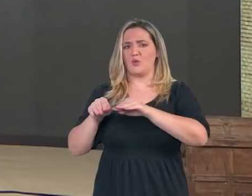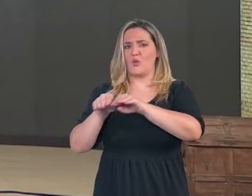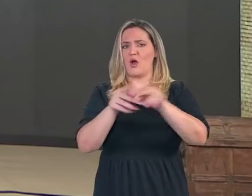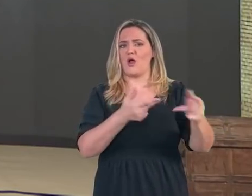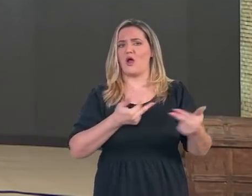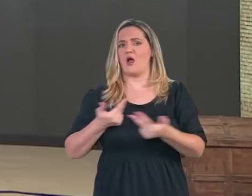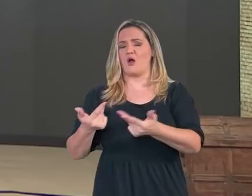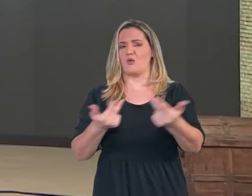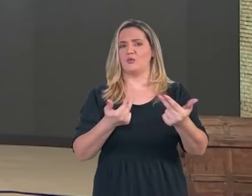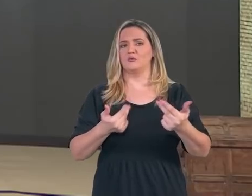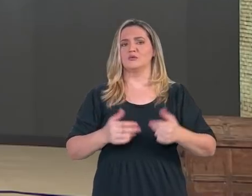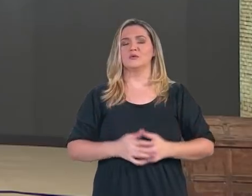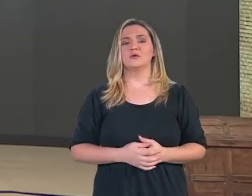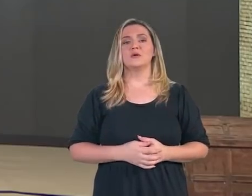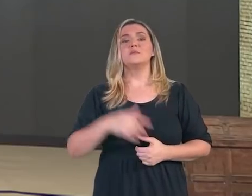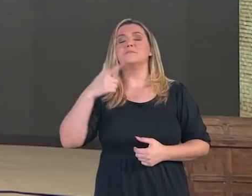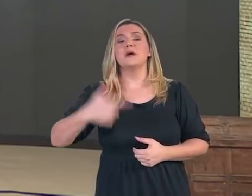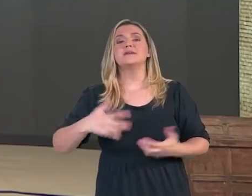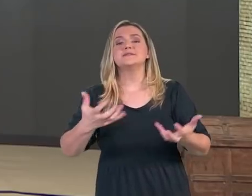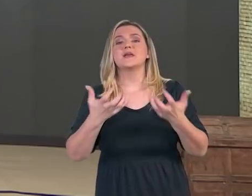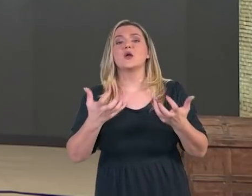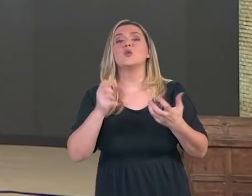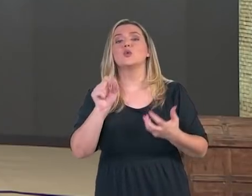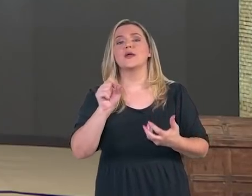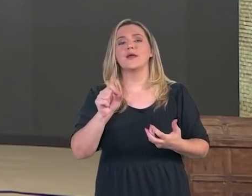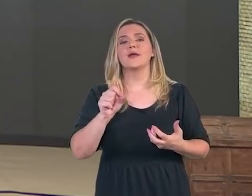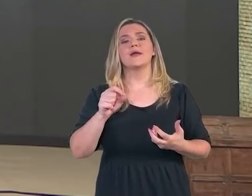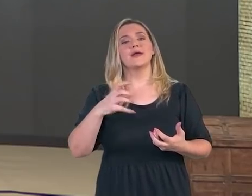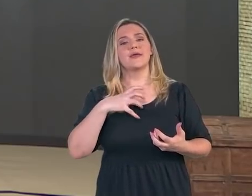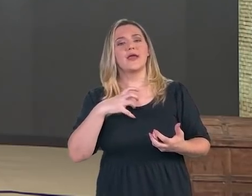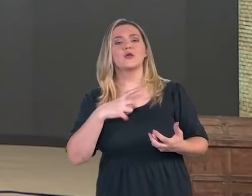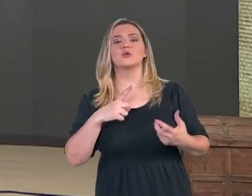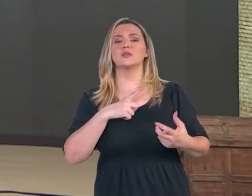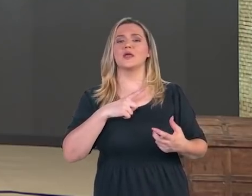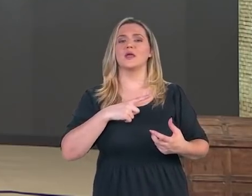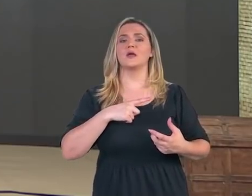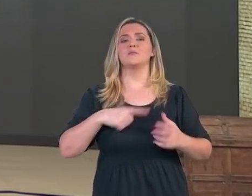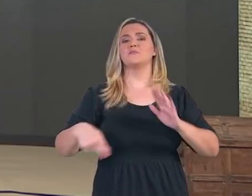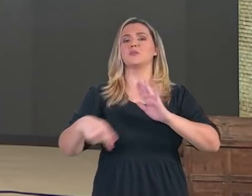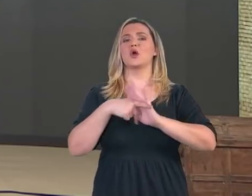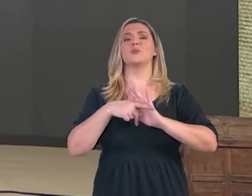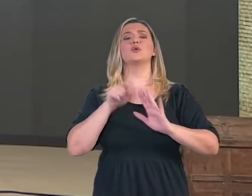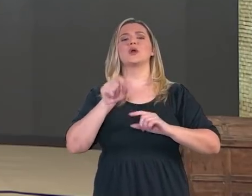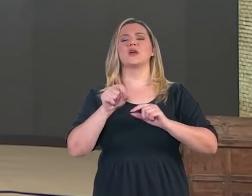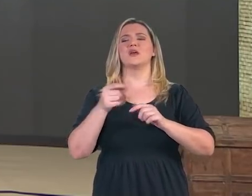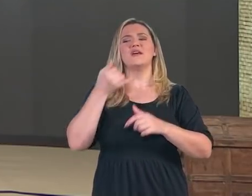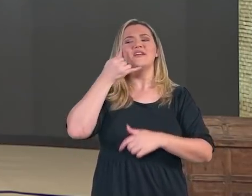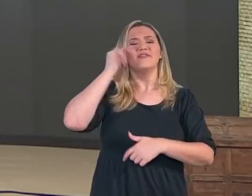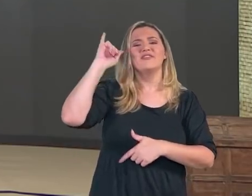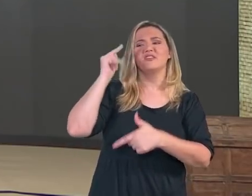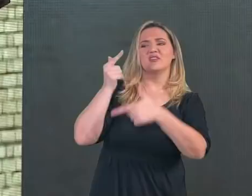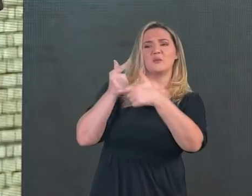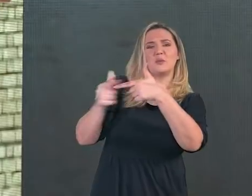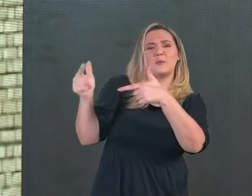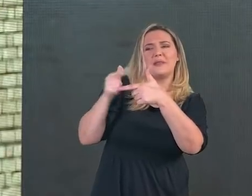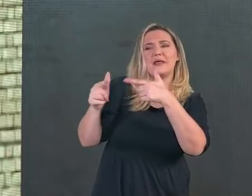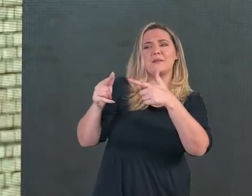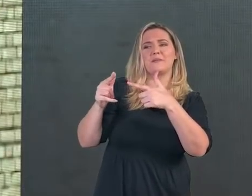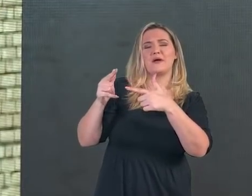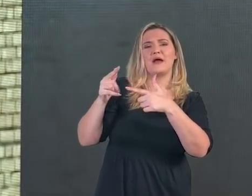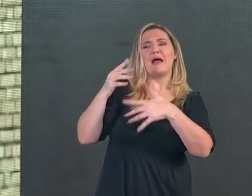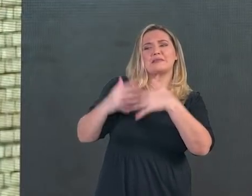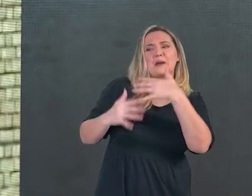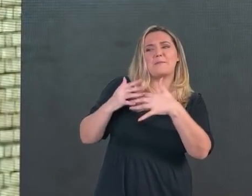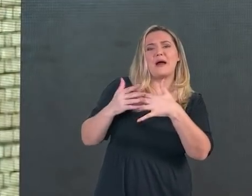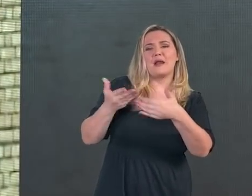religiosos querem ser cada vez mais dotados de legitimidade social. Eles não querem problema que atrapalhe a sua relação com